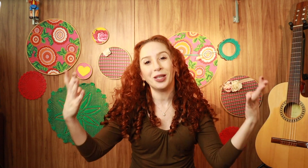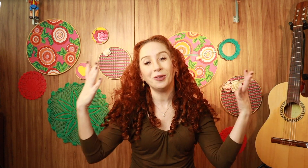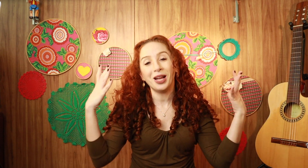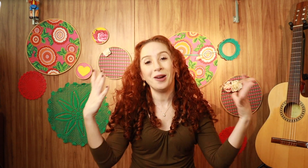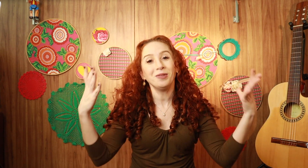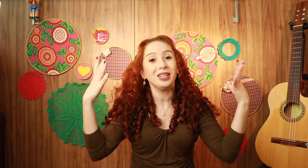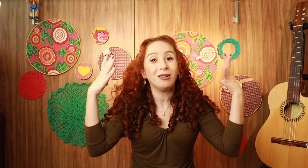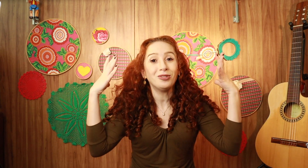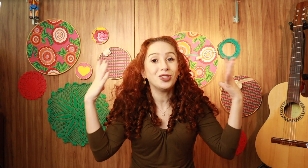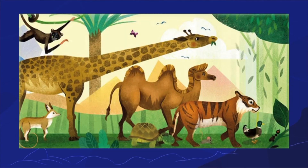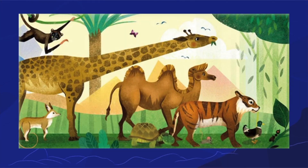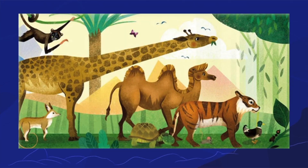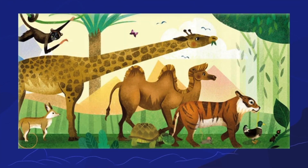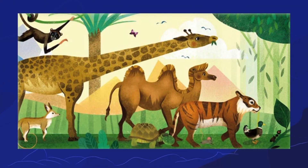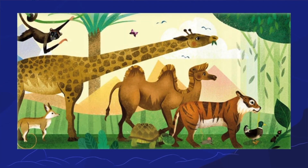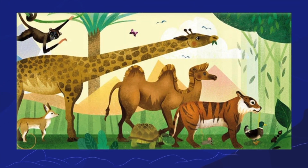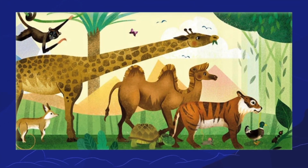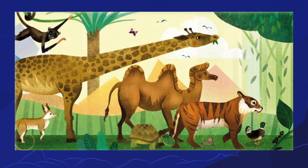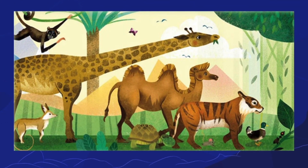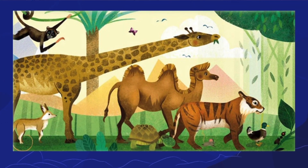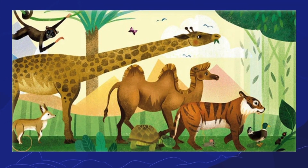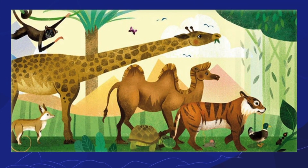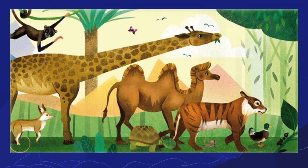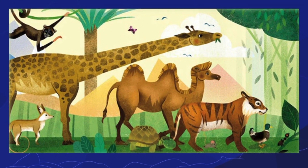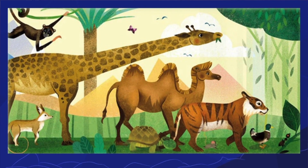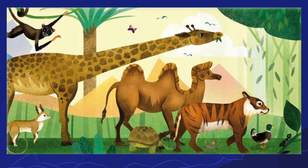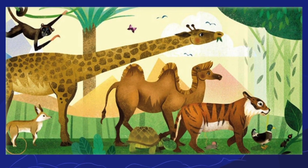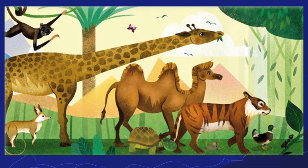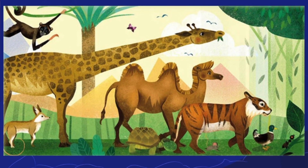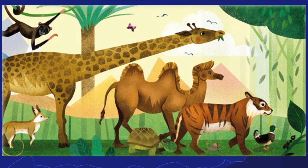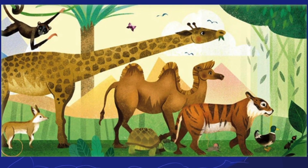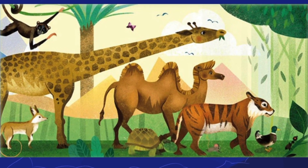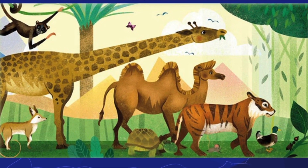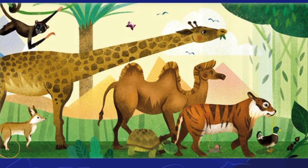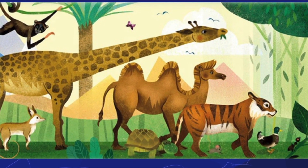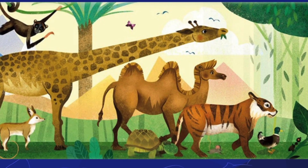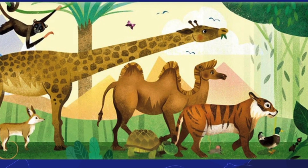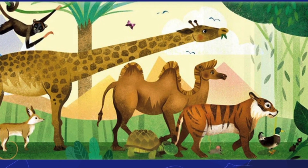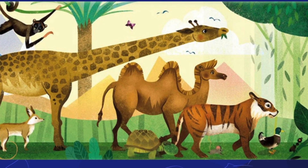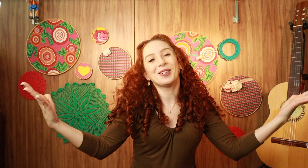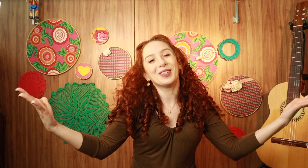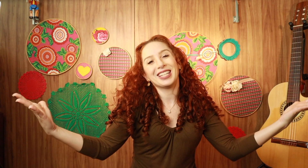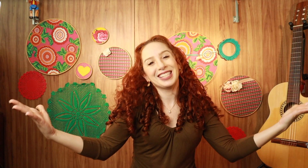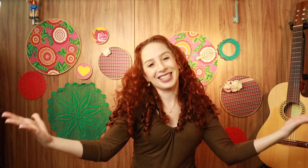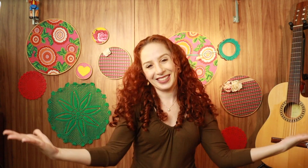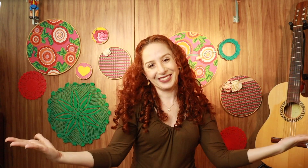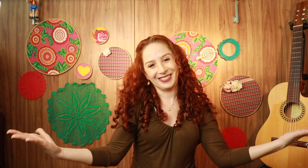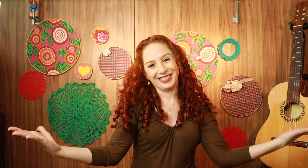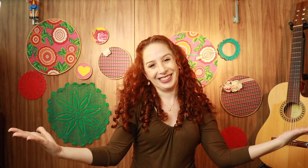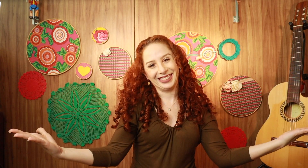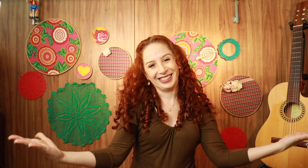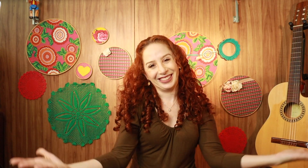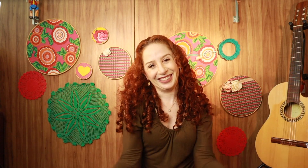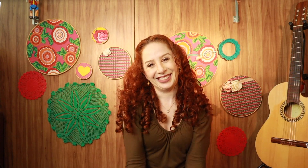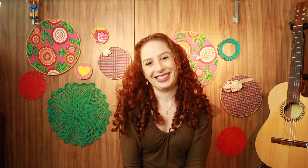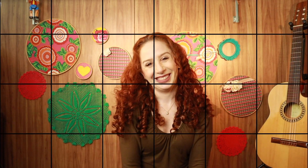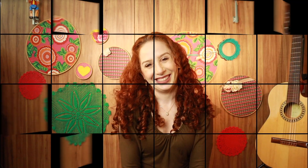a volta do leão, que não tinha uma enorme juba, mas tinha um enorme coração.